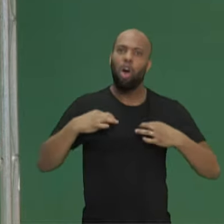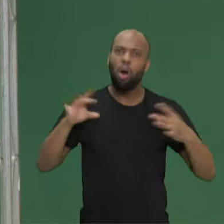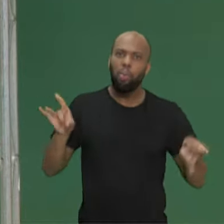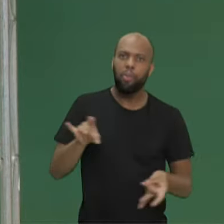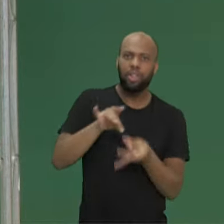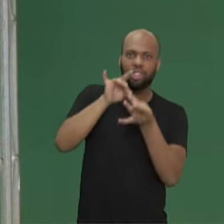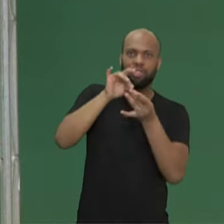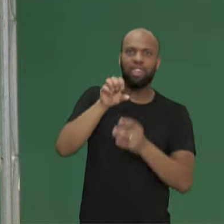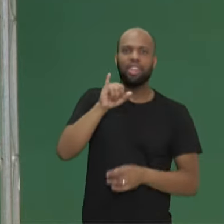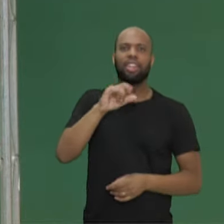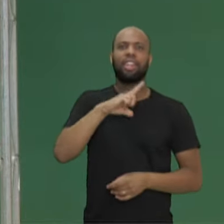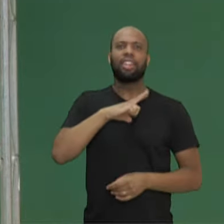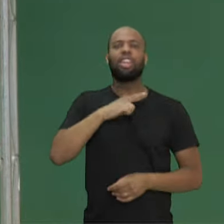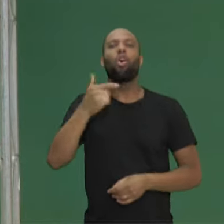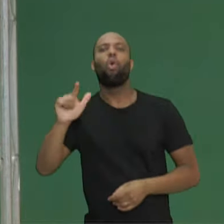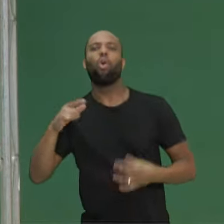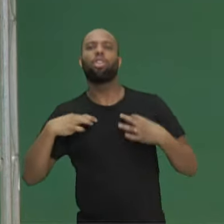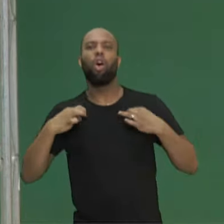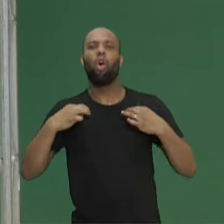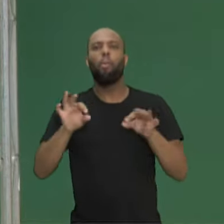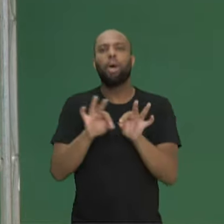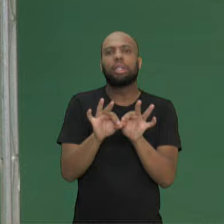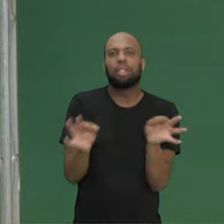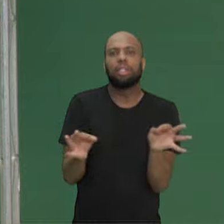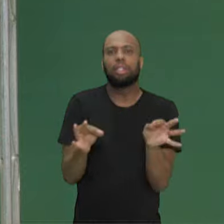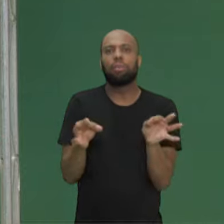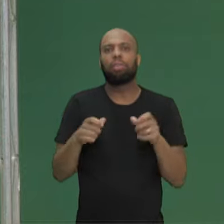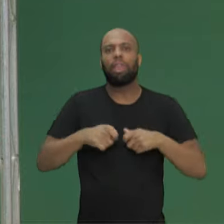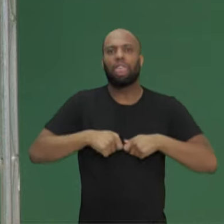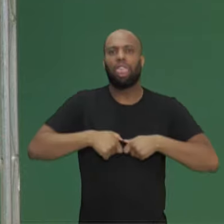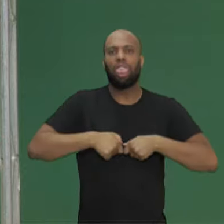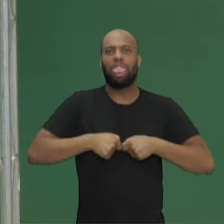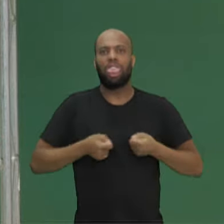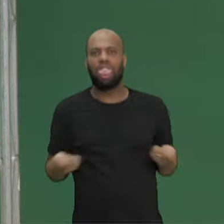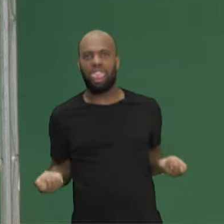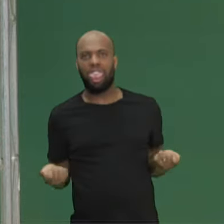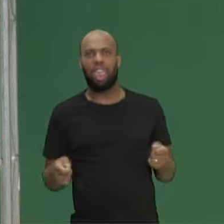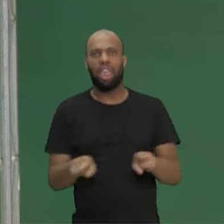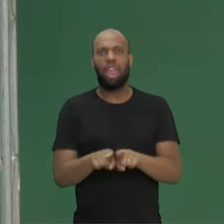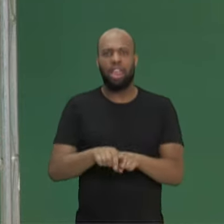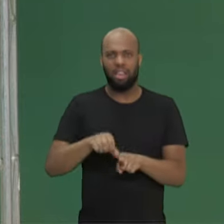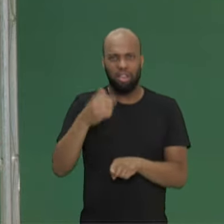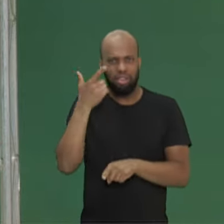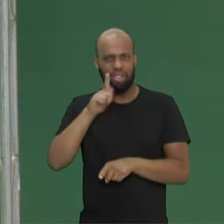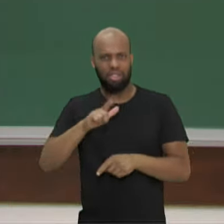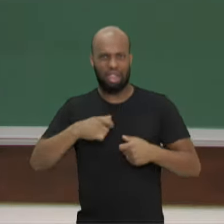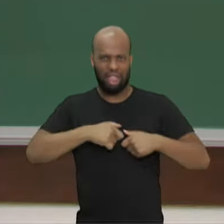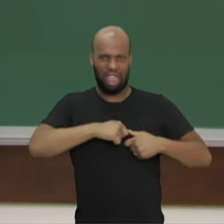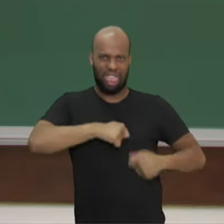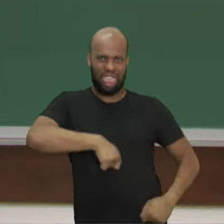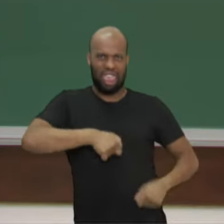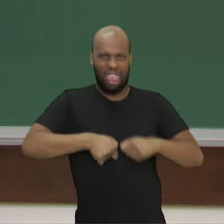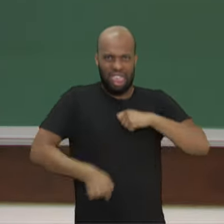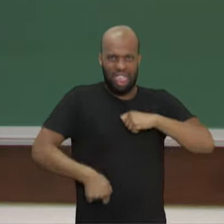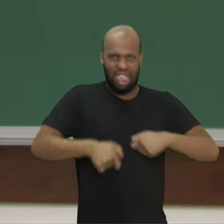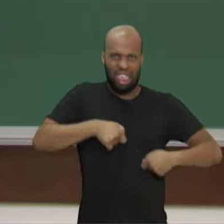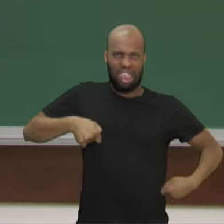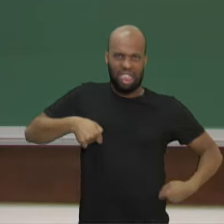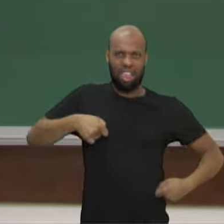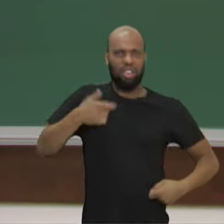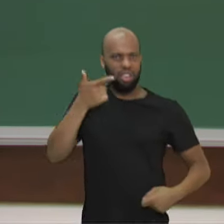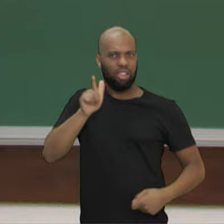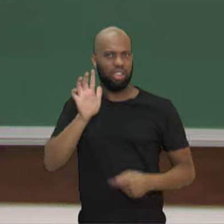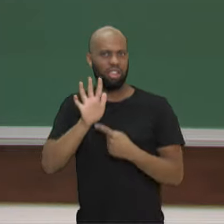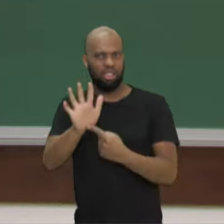né, simples, rasgada. Será que ia trazer o glamour da estrela? Acho que não, né? Então, é muito importante, traz